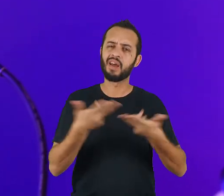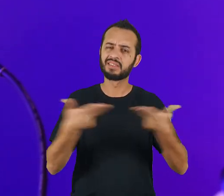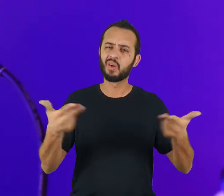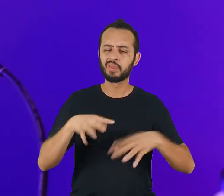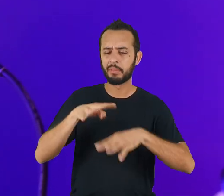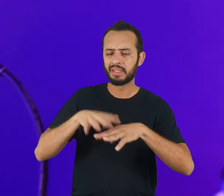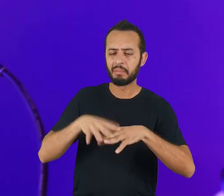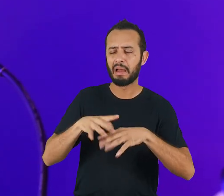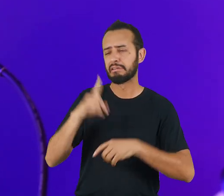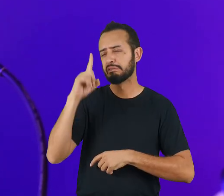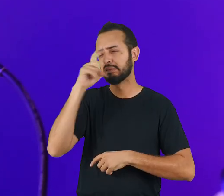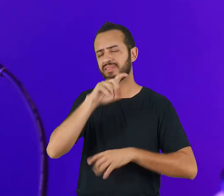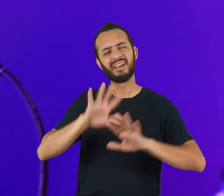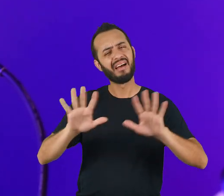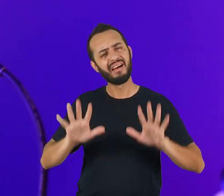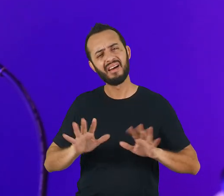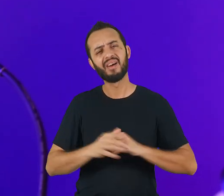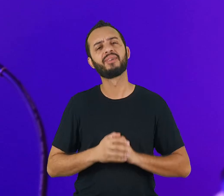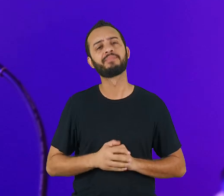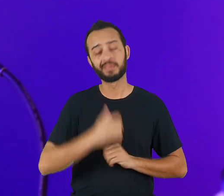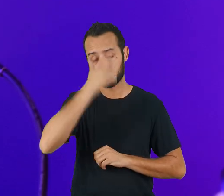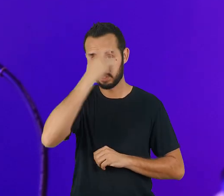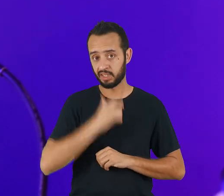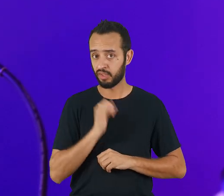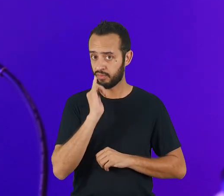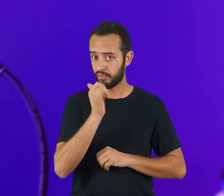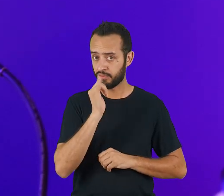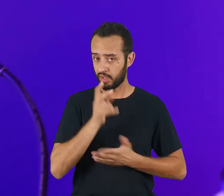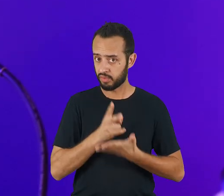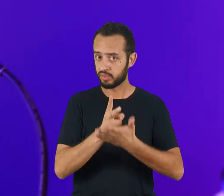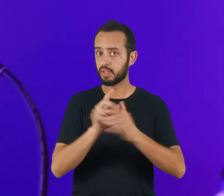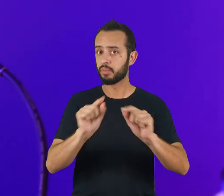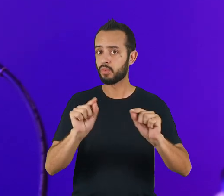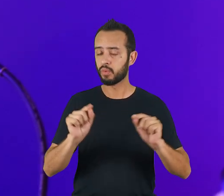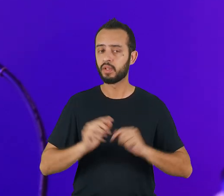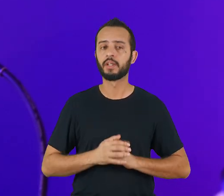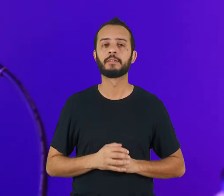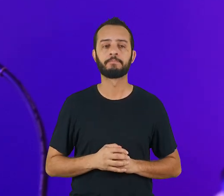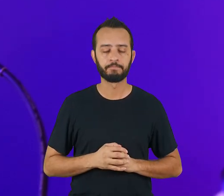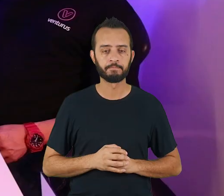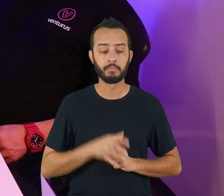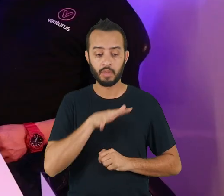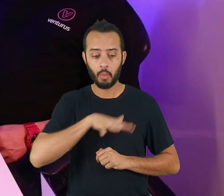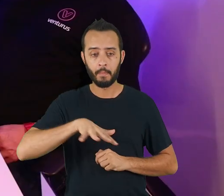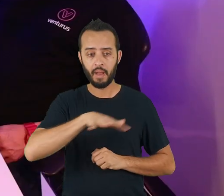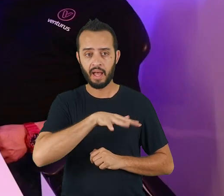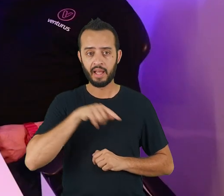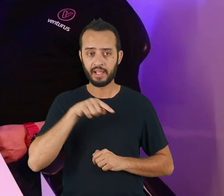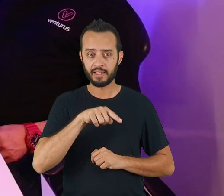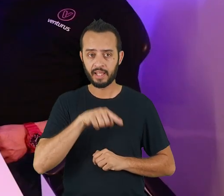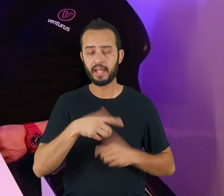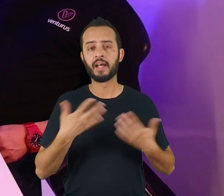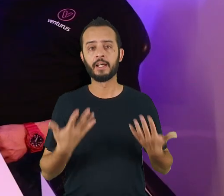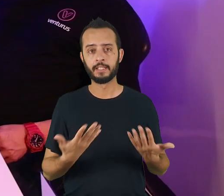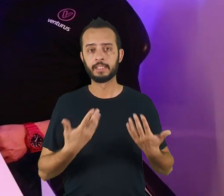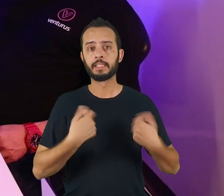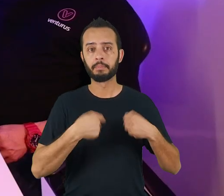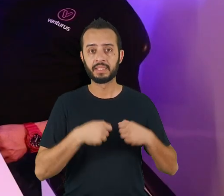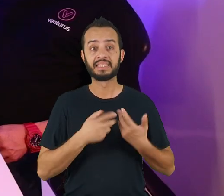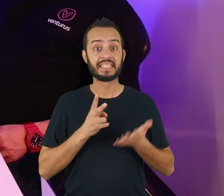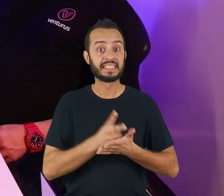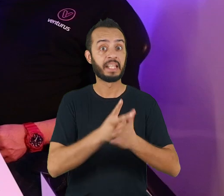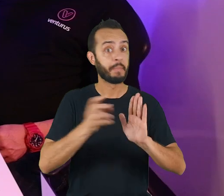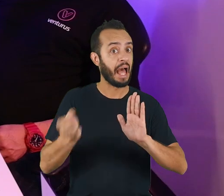essa coisa da matemática né Mas eu sempre também gosto de de de falar é uma área que demanda